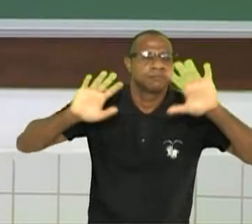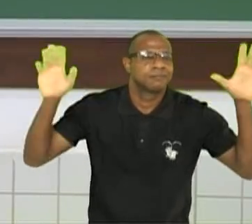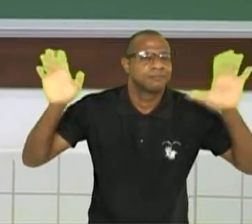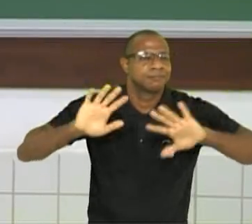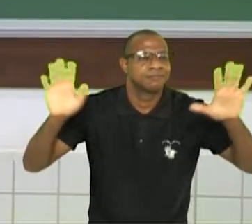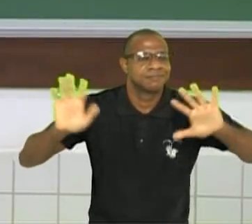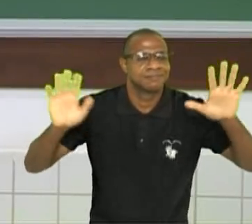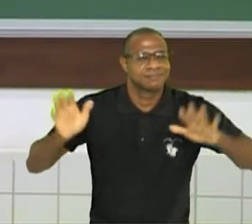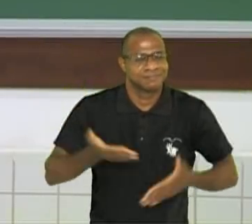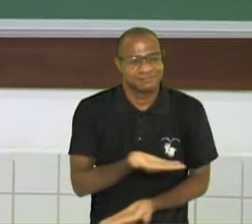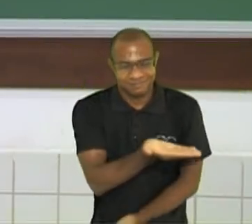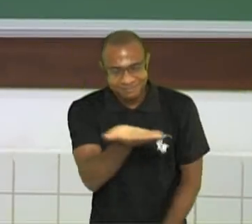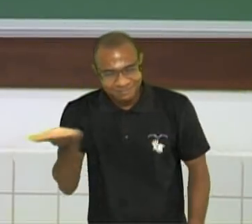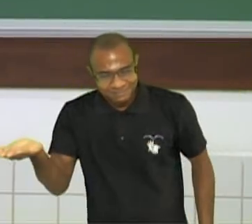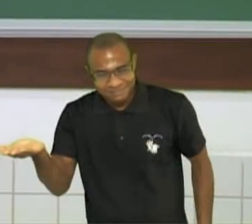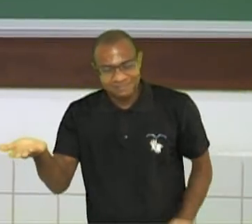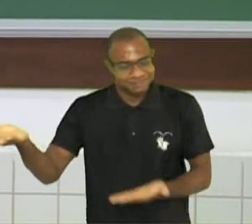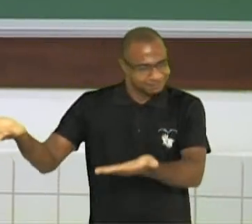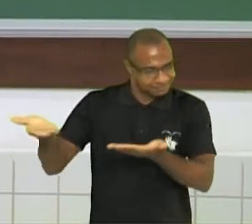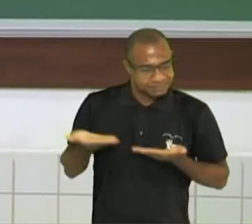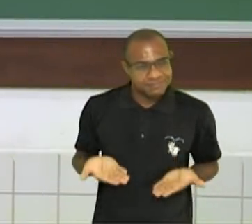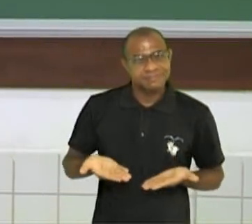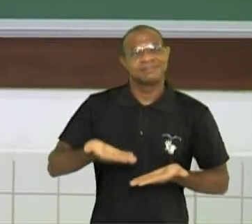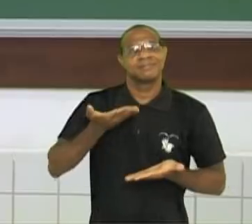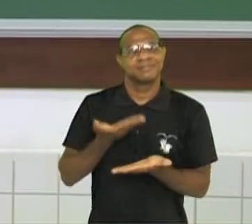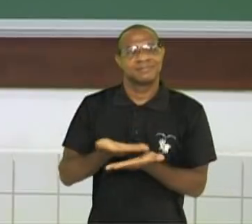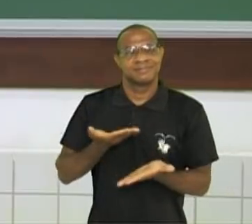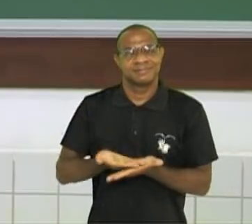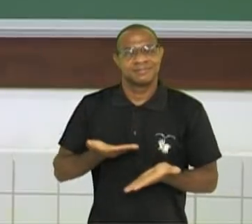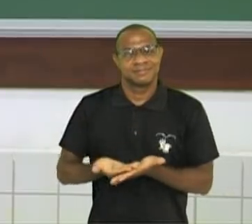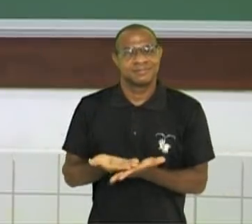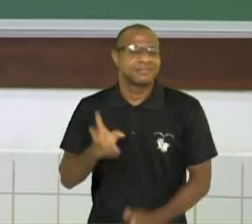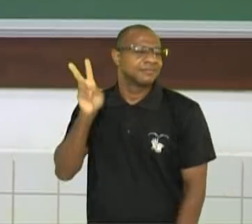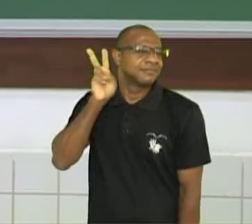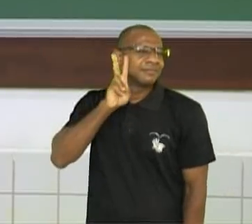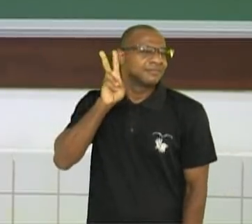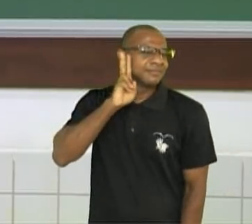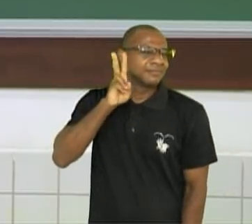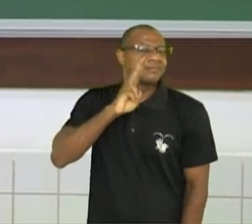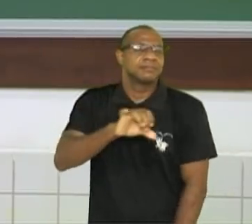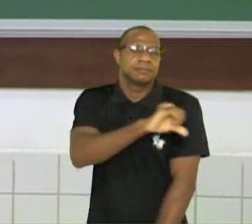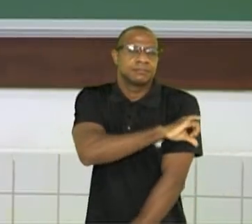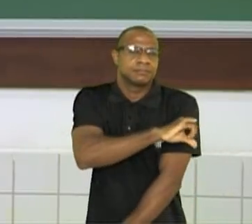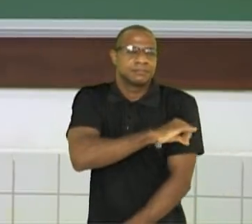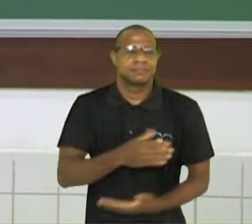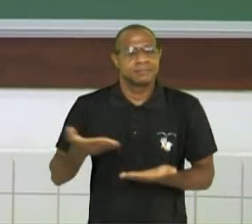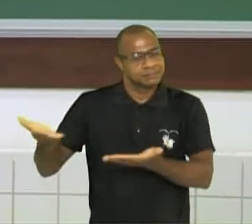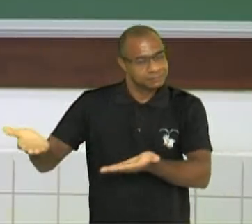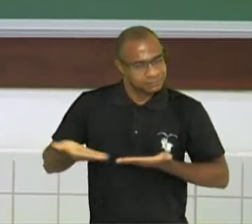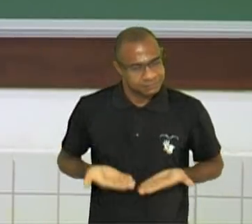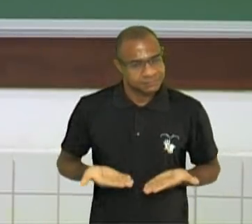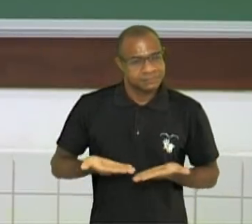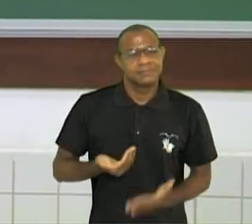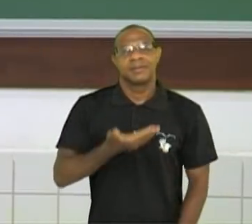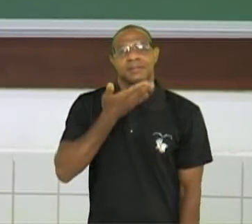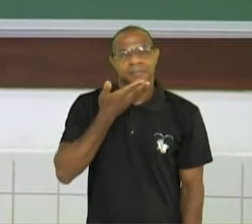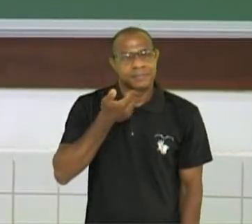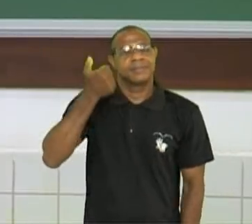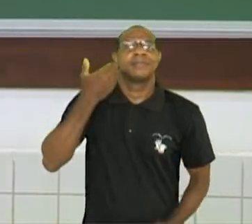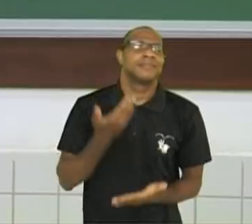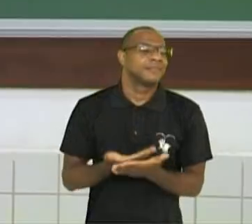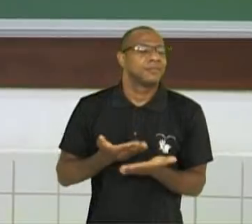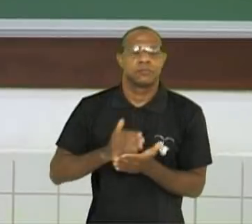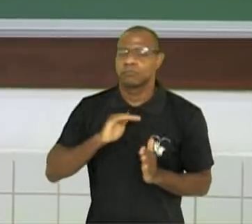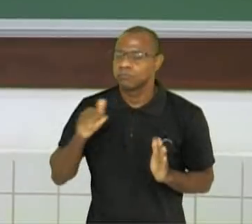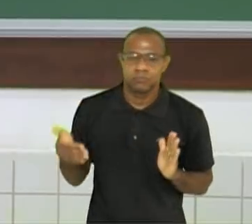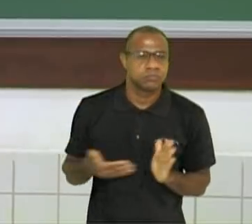Olá, povo! Bem-vindos à aula de História do nono ano! Bem-vindos à melhor aula de